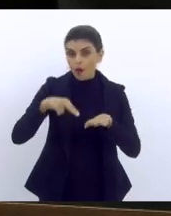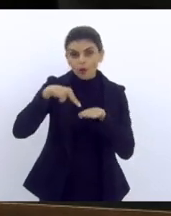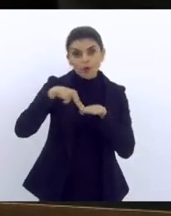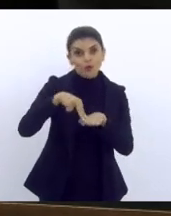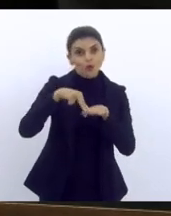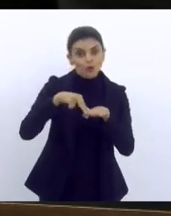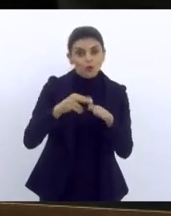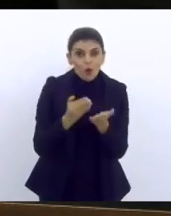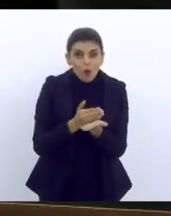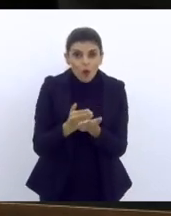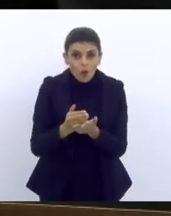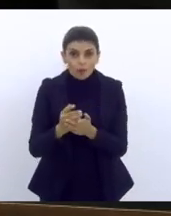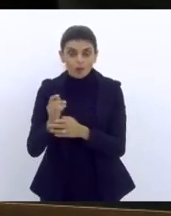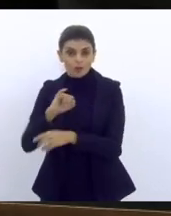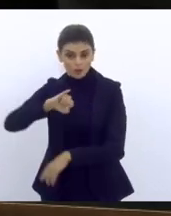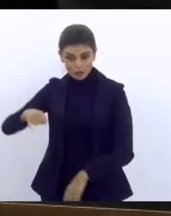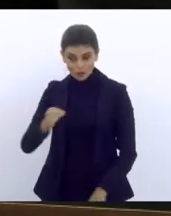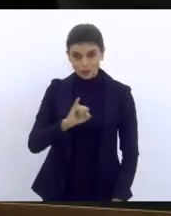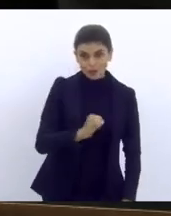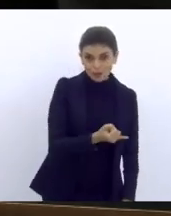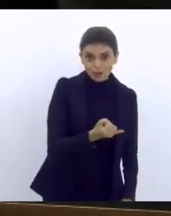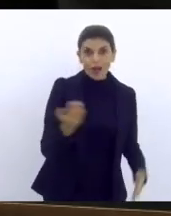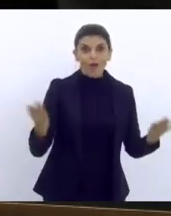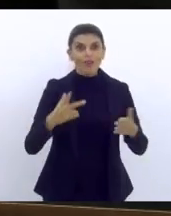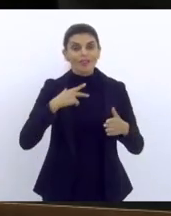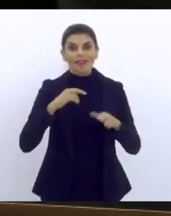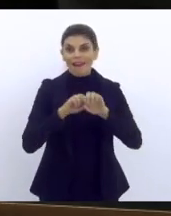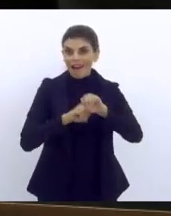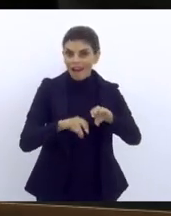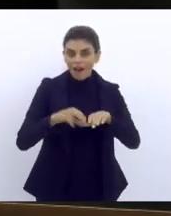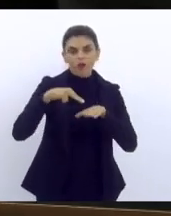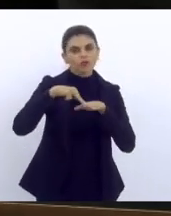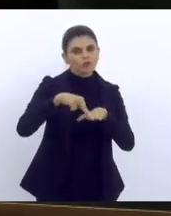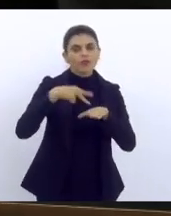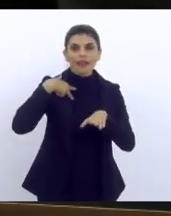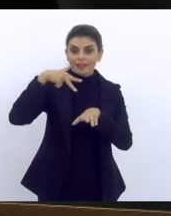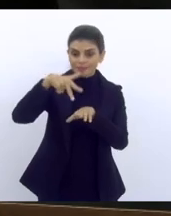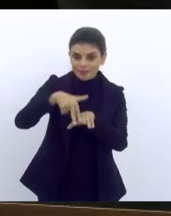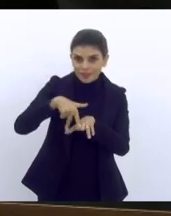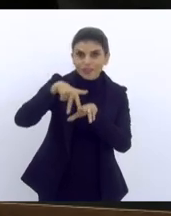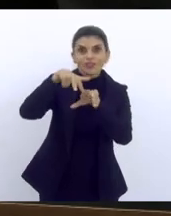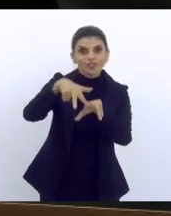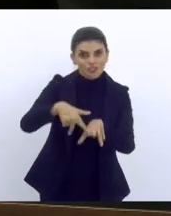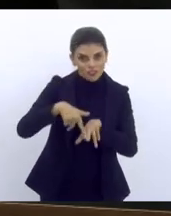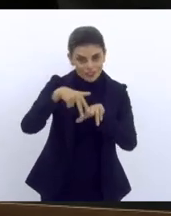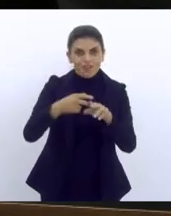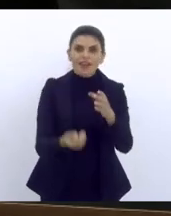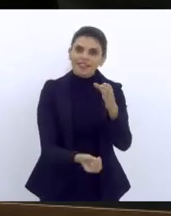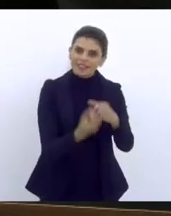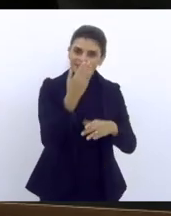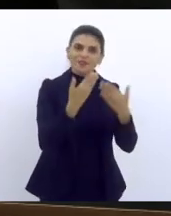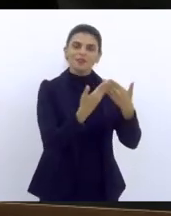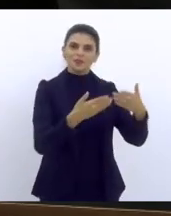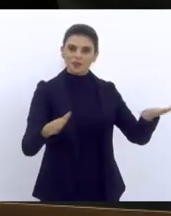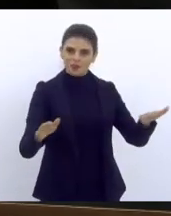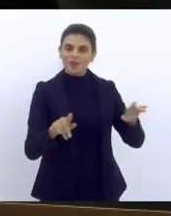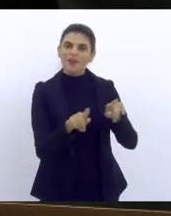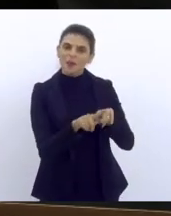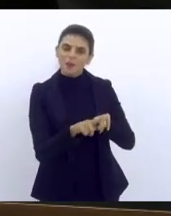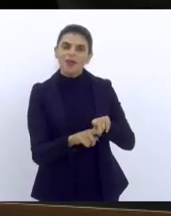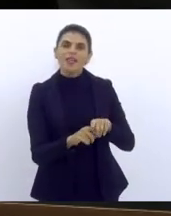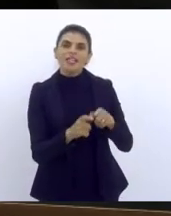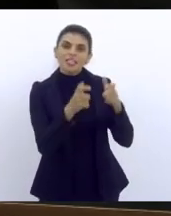que começou com jiu-jitsu, tem aula de surf. Hoje nós temos skate, vamos lançar o Espaço Chorão com o senhor Eduardo da Facilite.